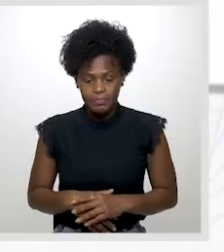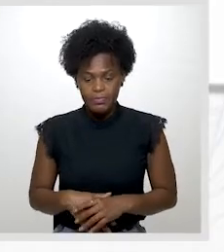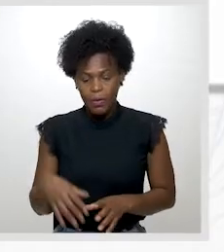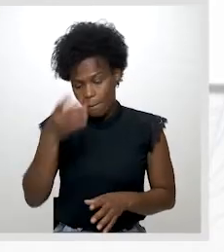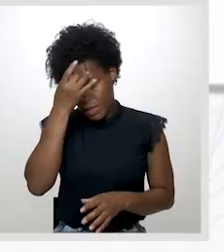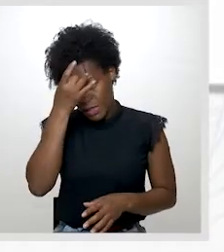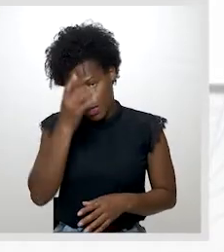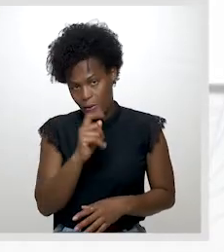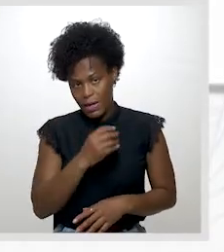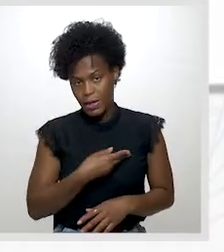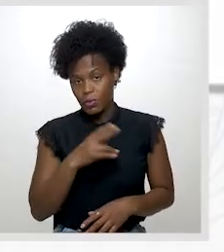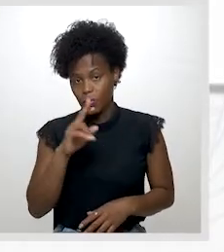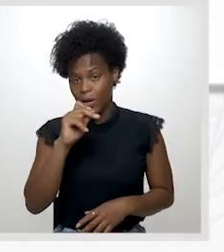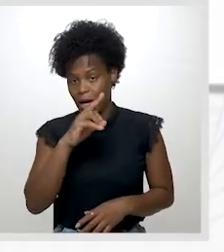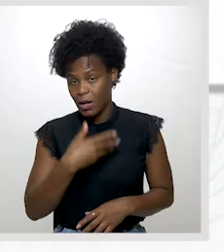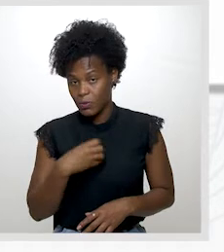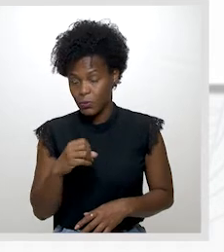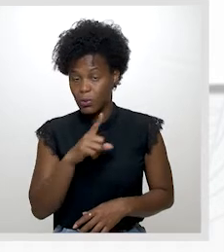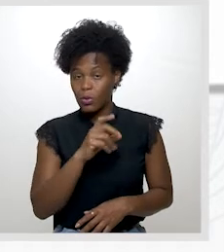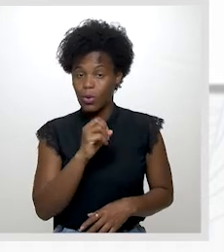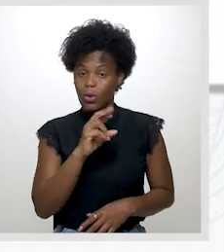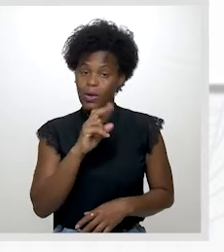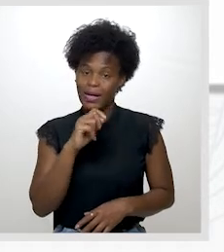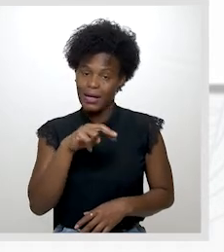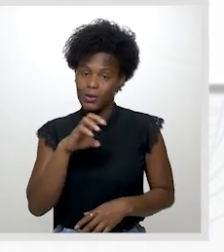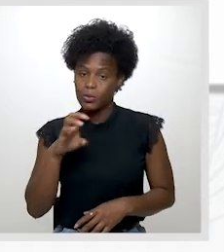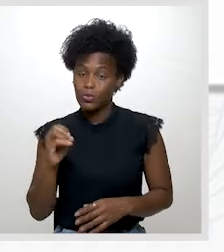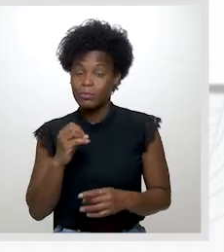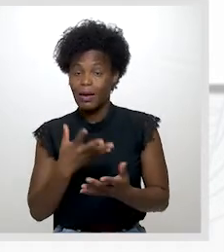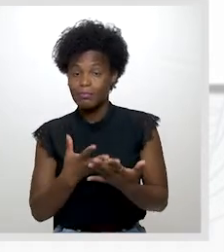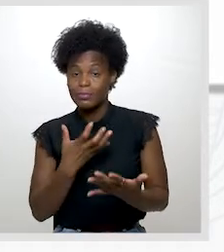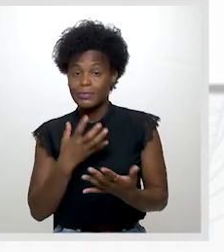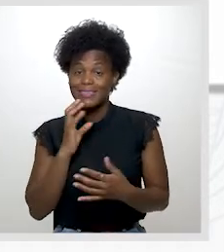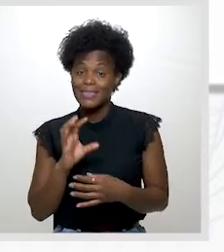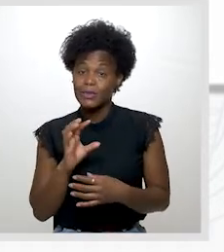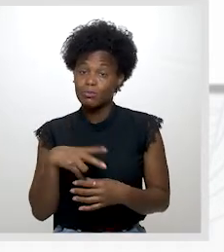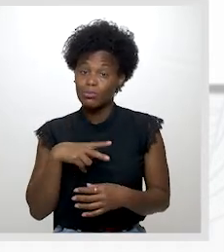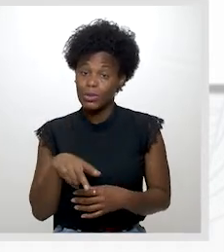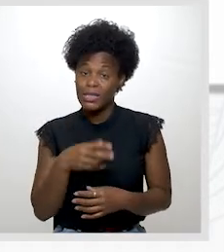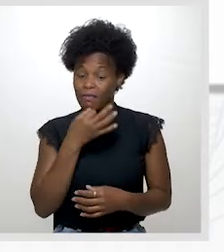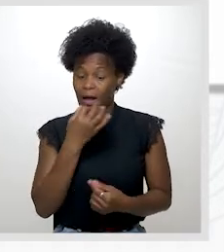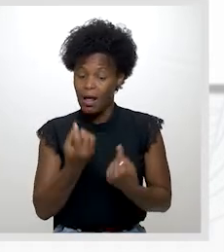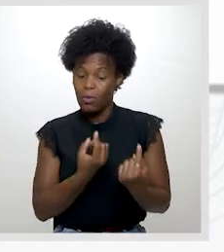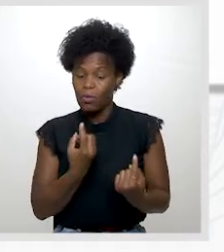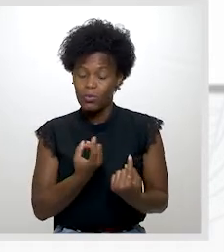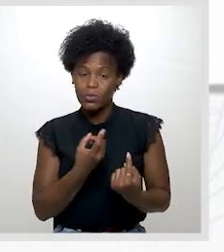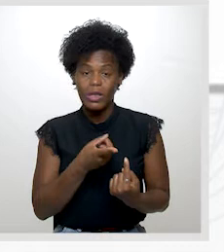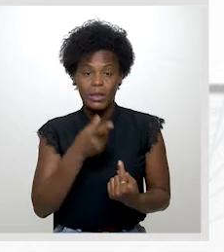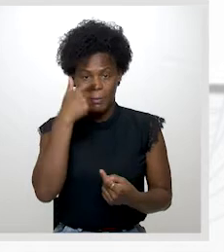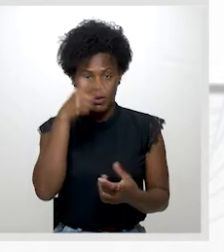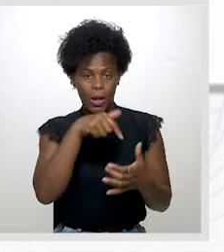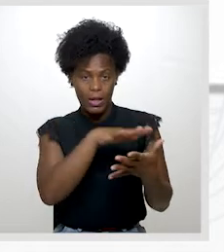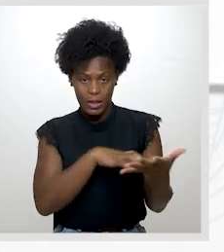Na opinião de Eduardo Lourenço, um destacado ensaísta português, falando de uma das personagens,